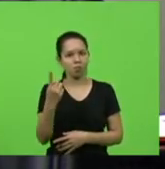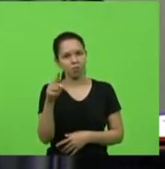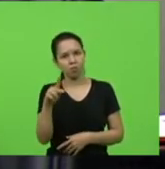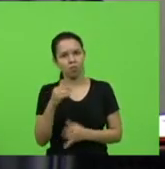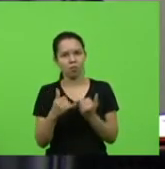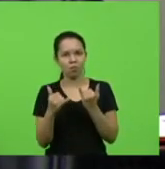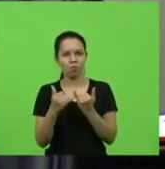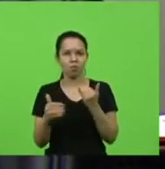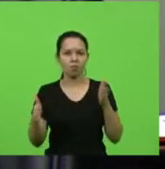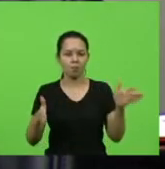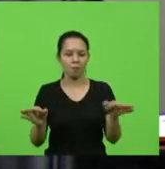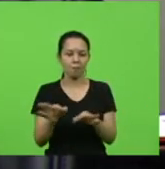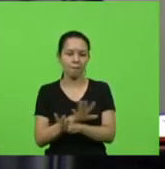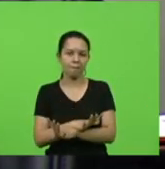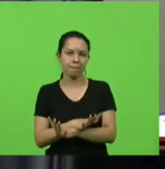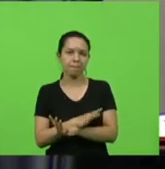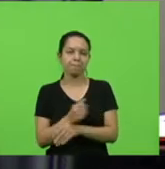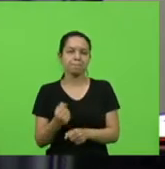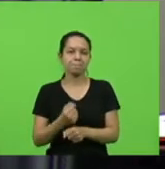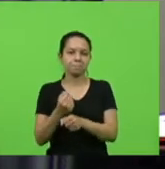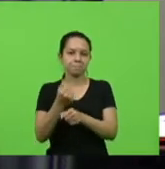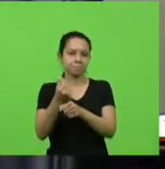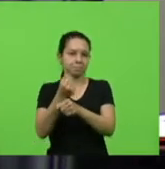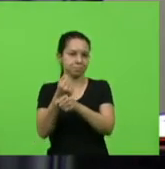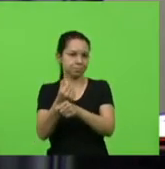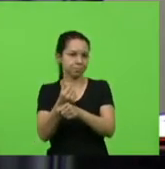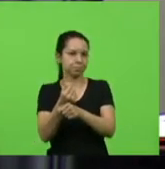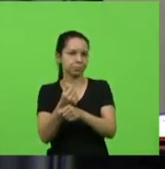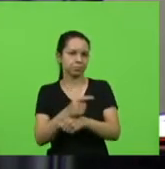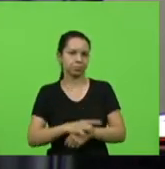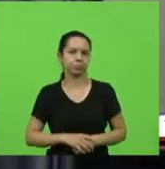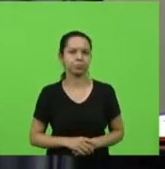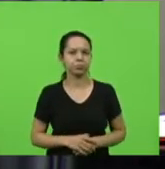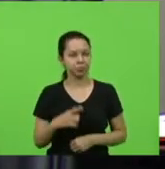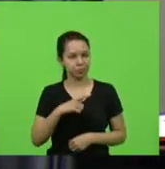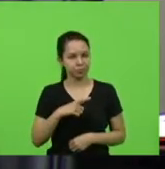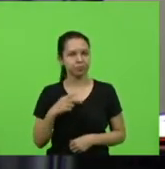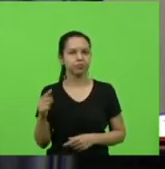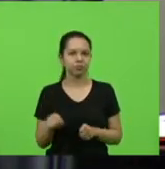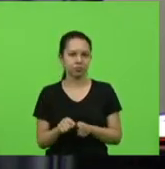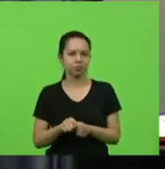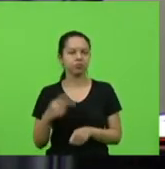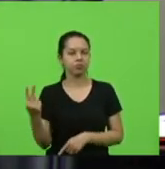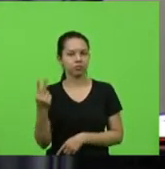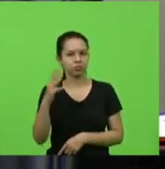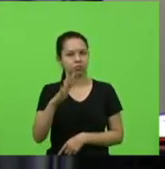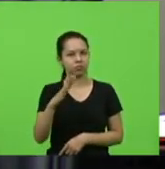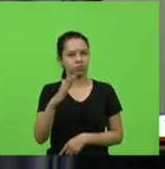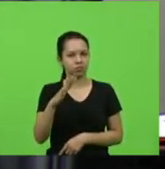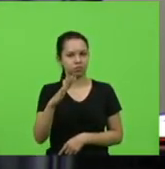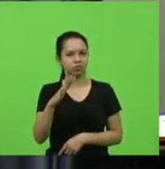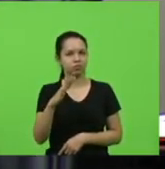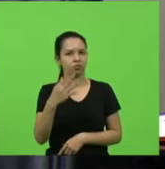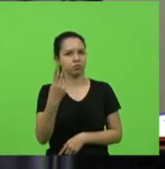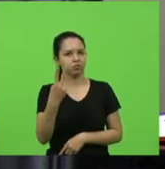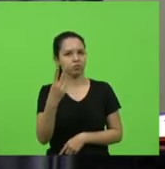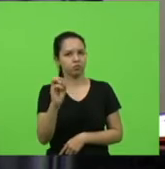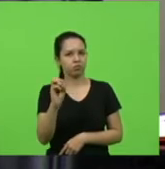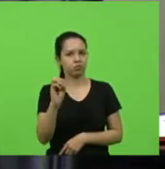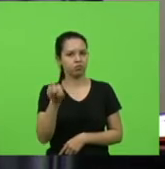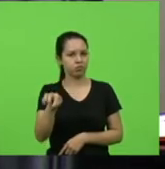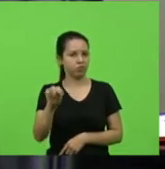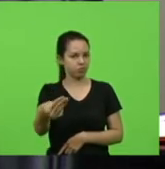a finalização dessa obra, tendo em vista que ainda há um valor de em torno de pouco mais de 20 milhões de